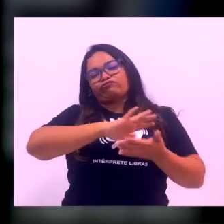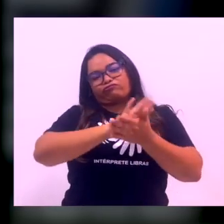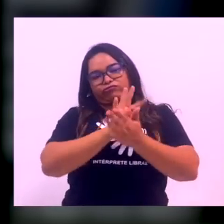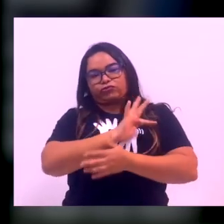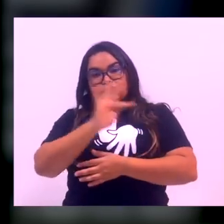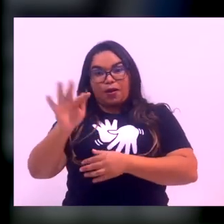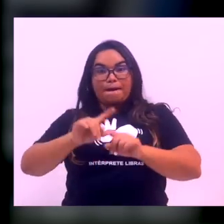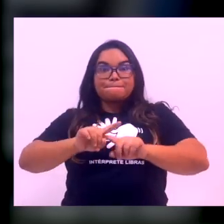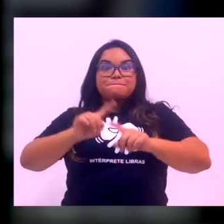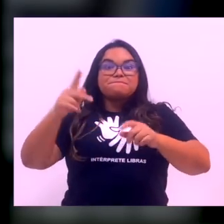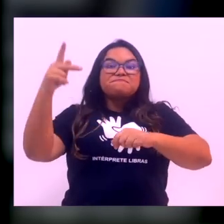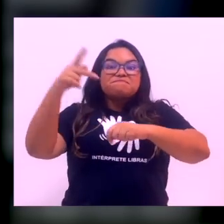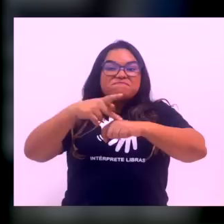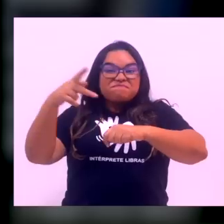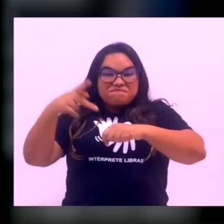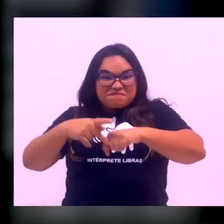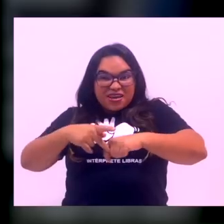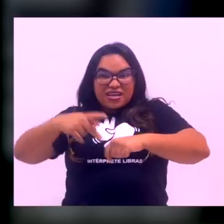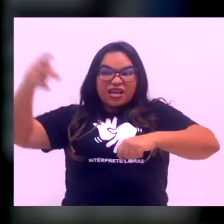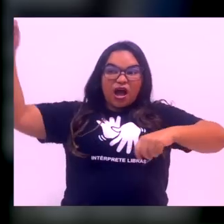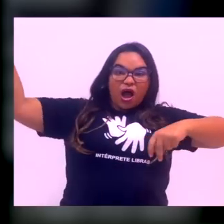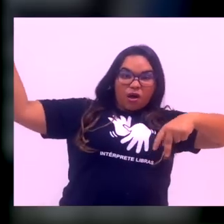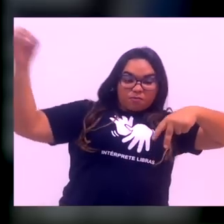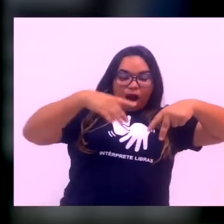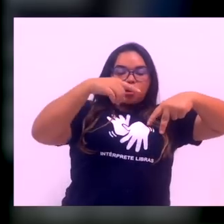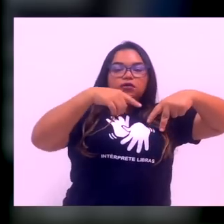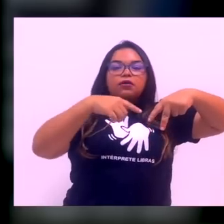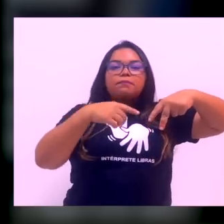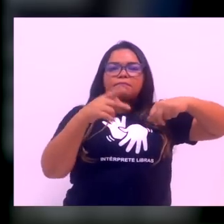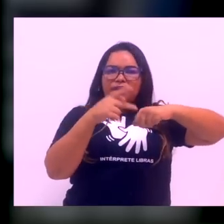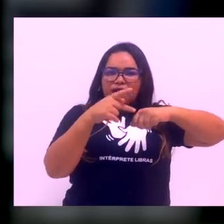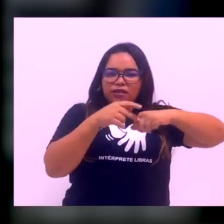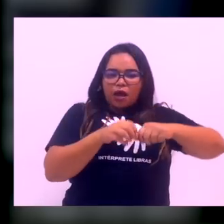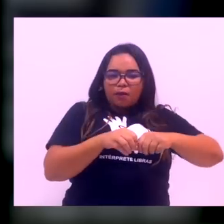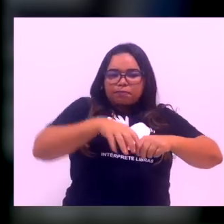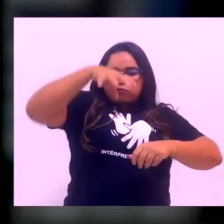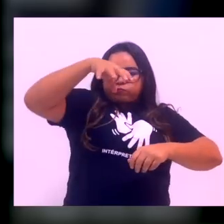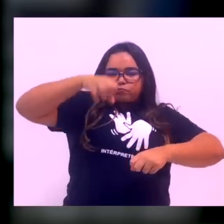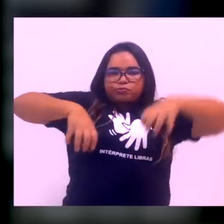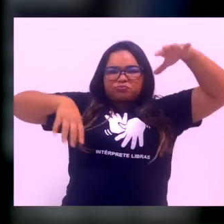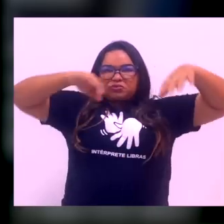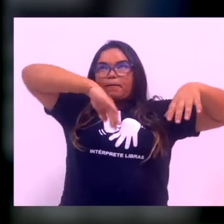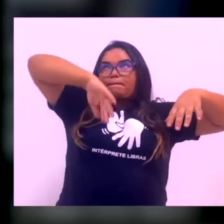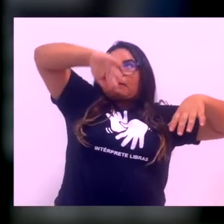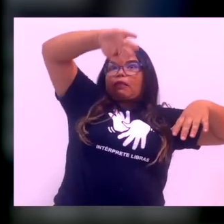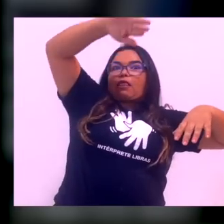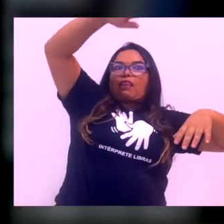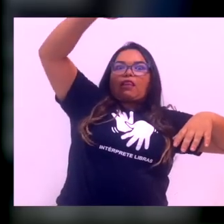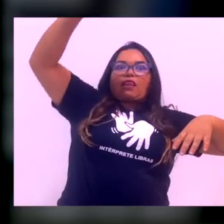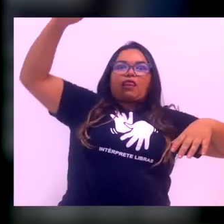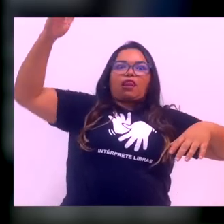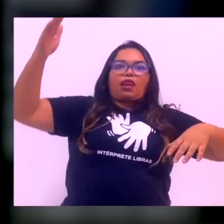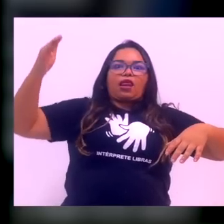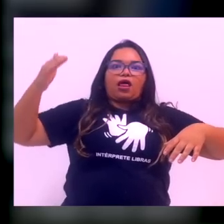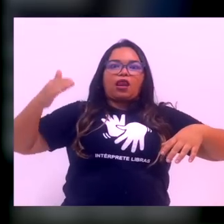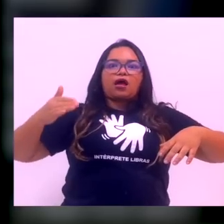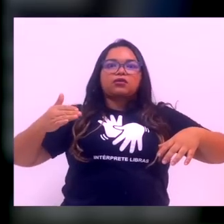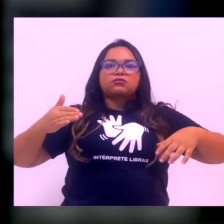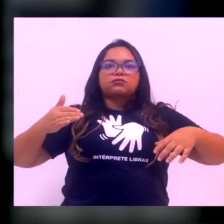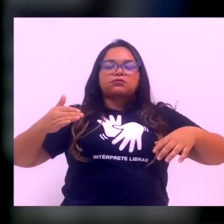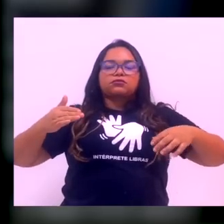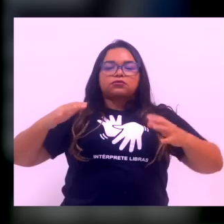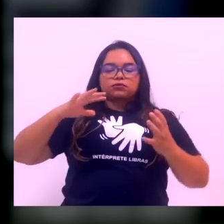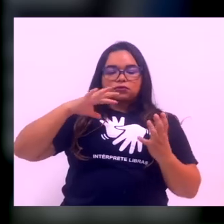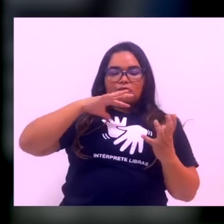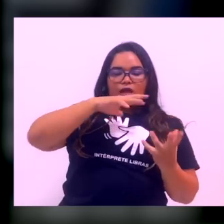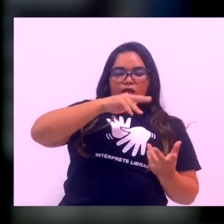guerra final destruirá totalmente os reinos da terra. Mas a rocha que atingiu a estátua se tornou uma grande montanha. A montanha é